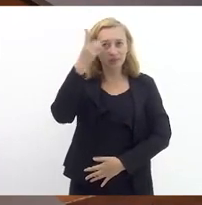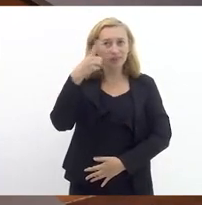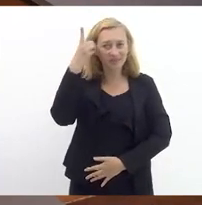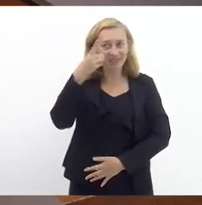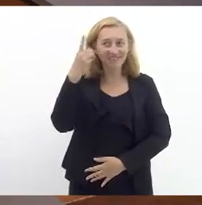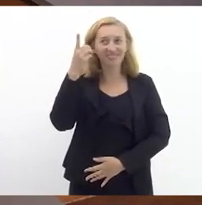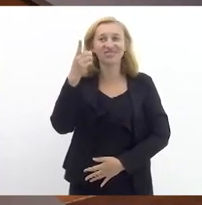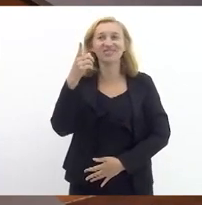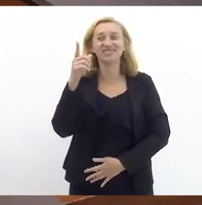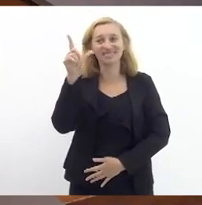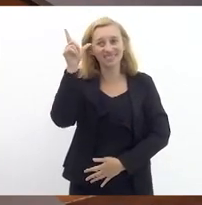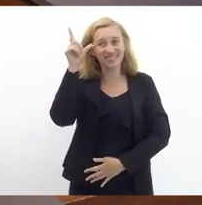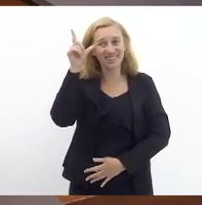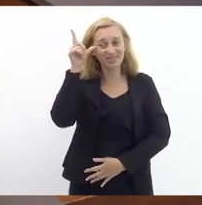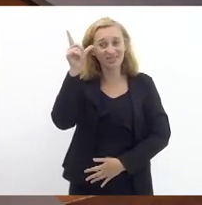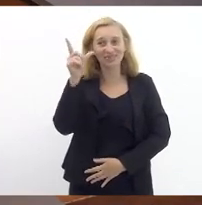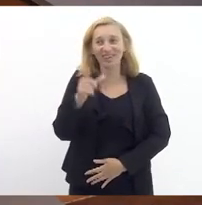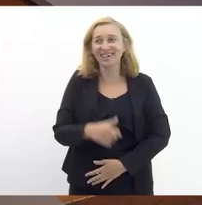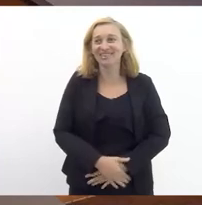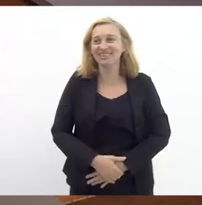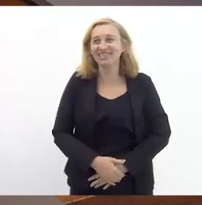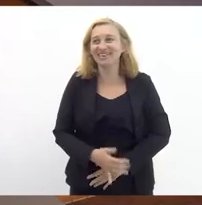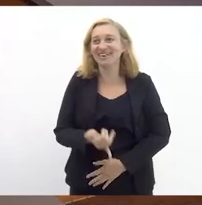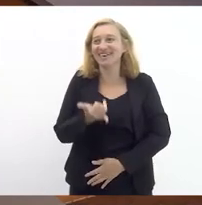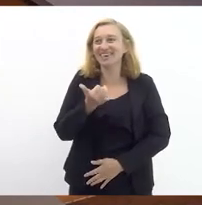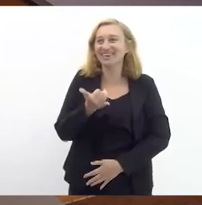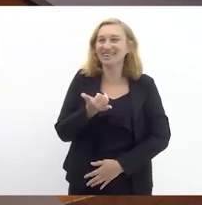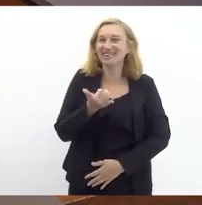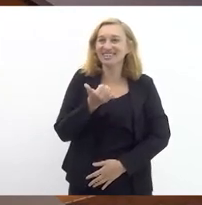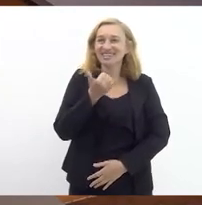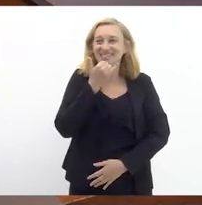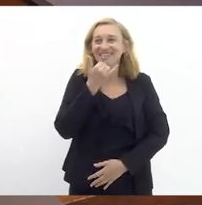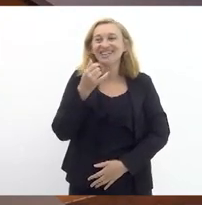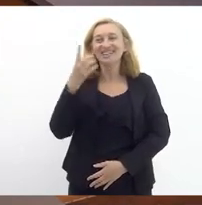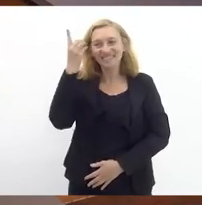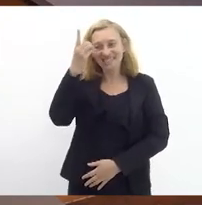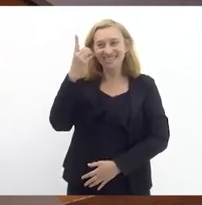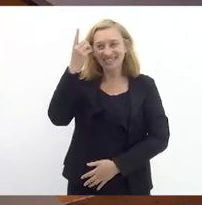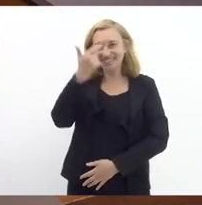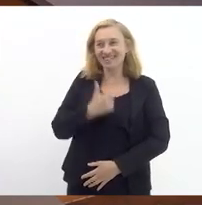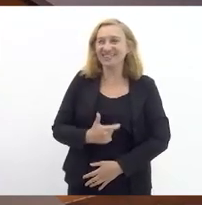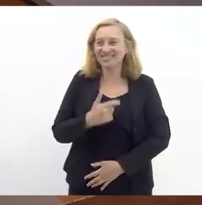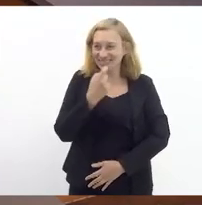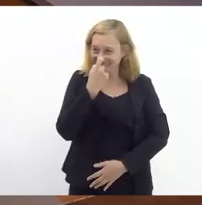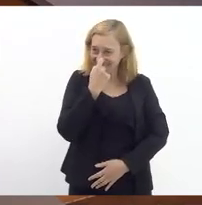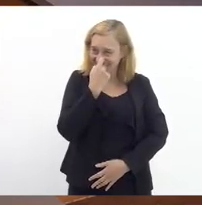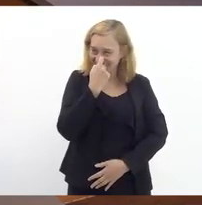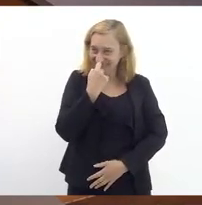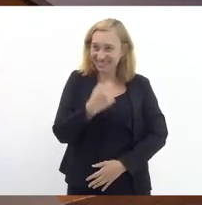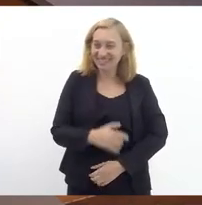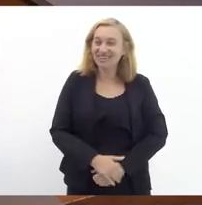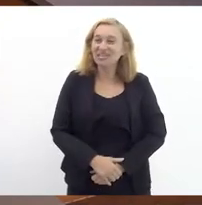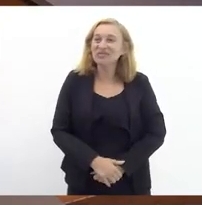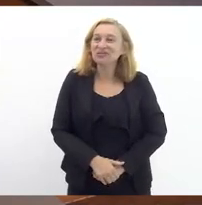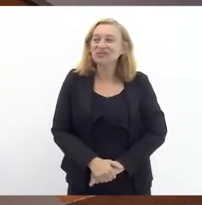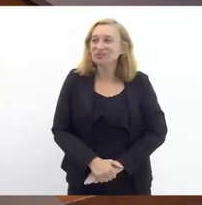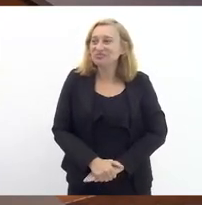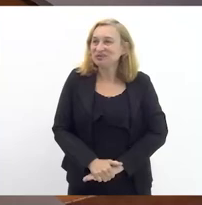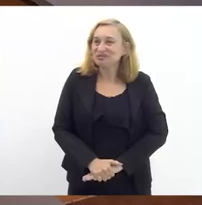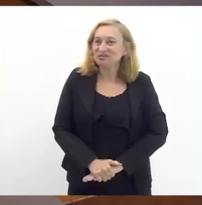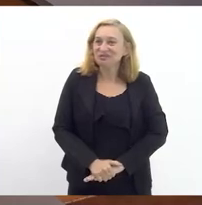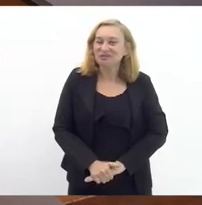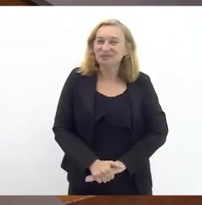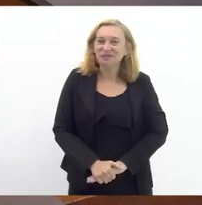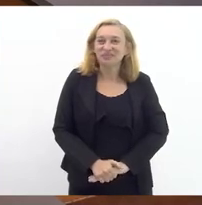deputado estadual, desculpa. Nós somos deputados, né? Deputada Lucinha, nobre deputado